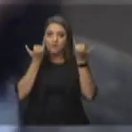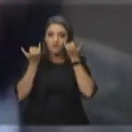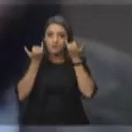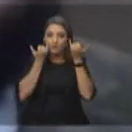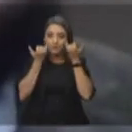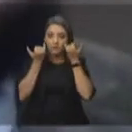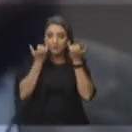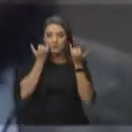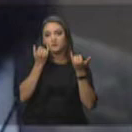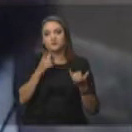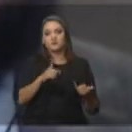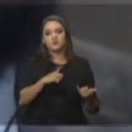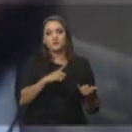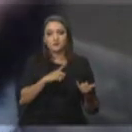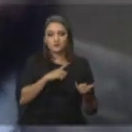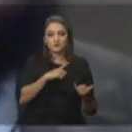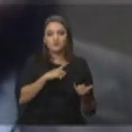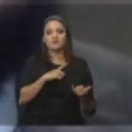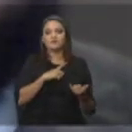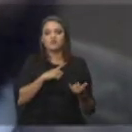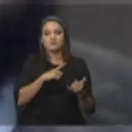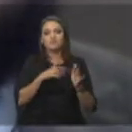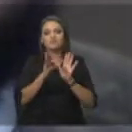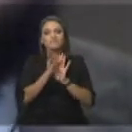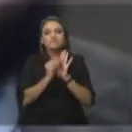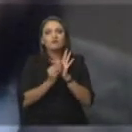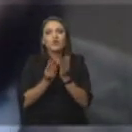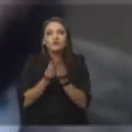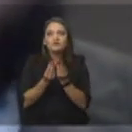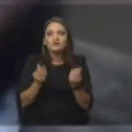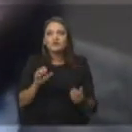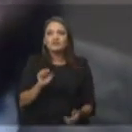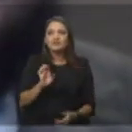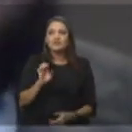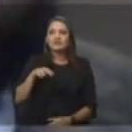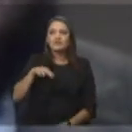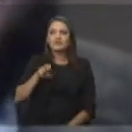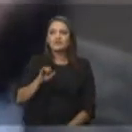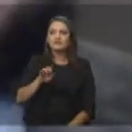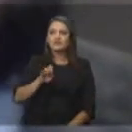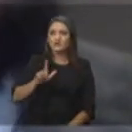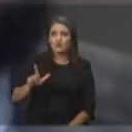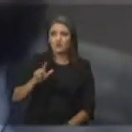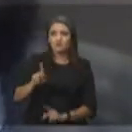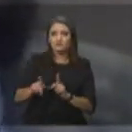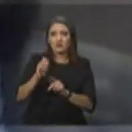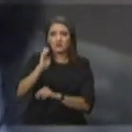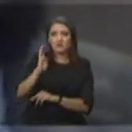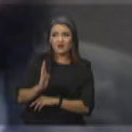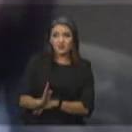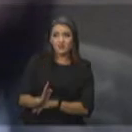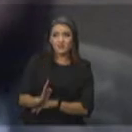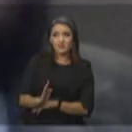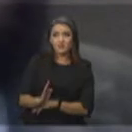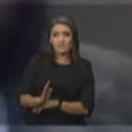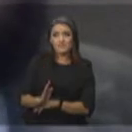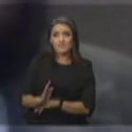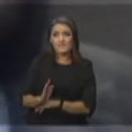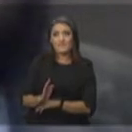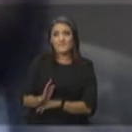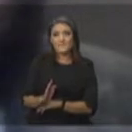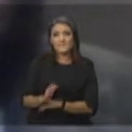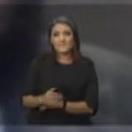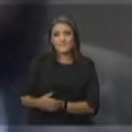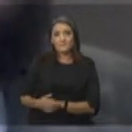com referência aos chamados dados sensíveis da população brasileira. Essa situação, ministro